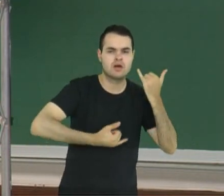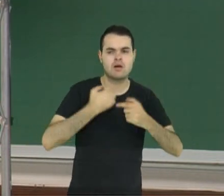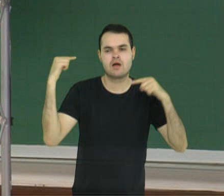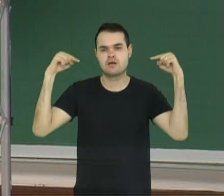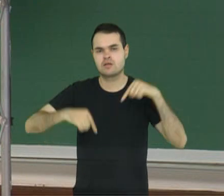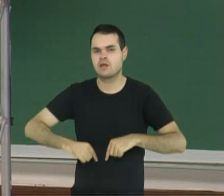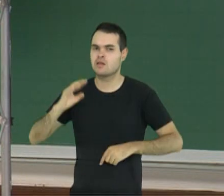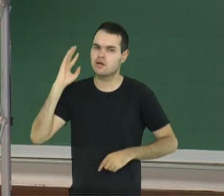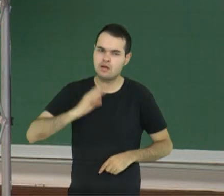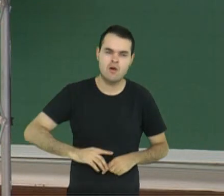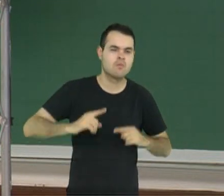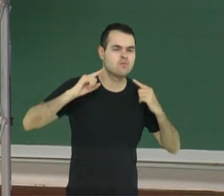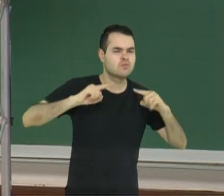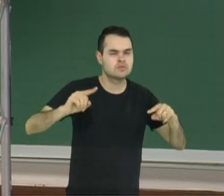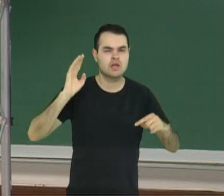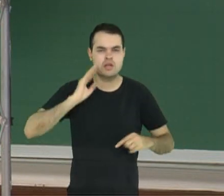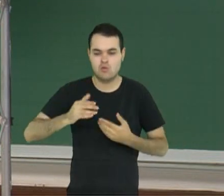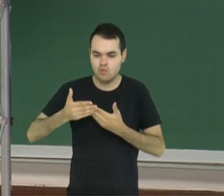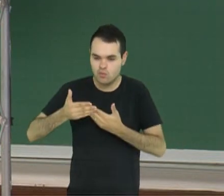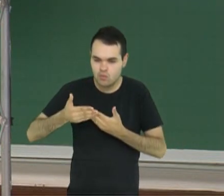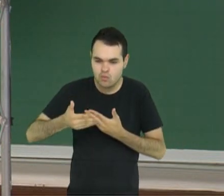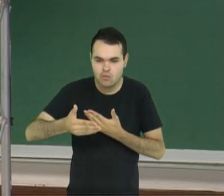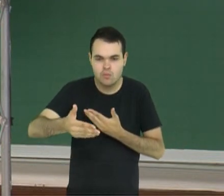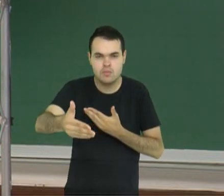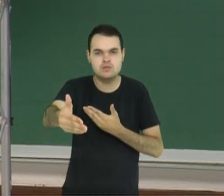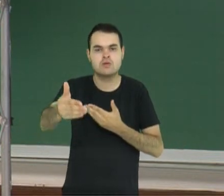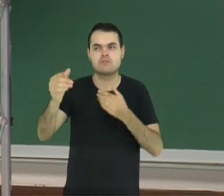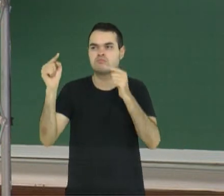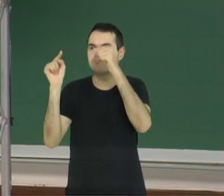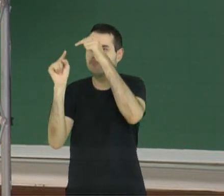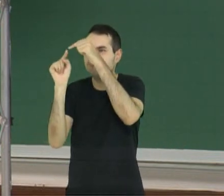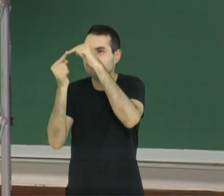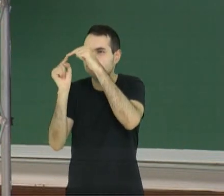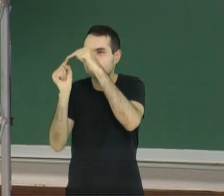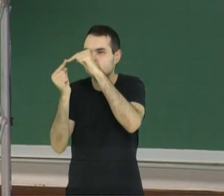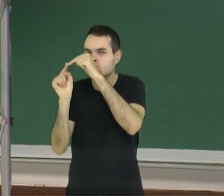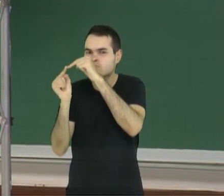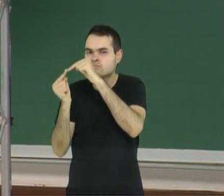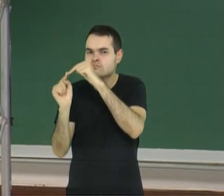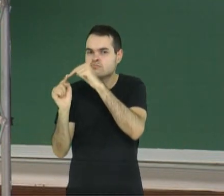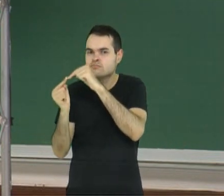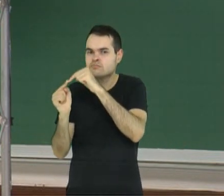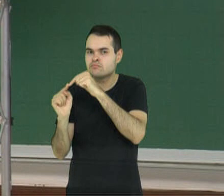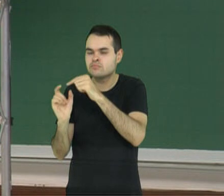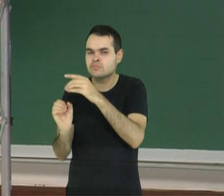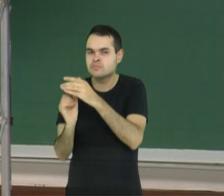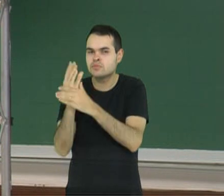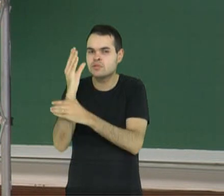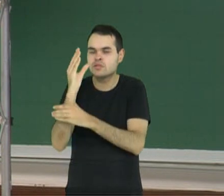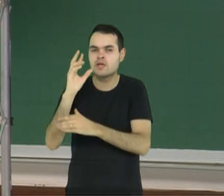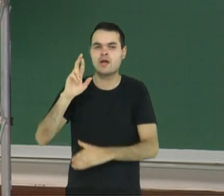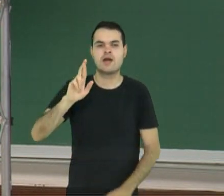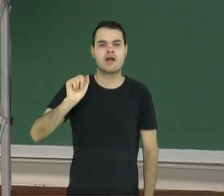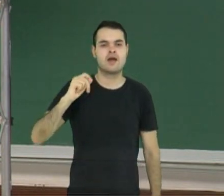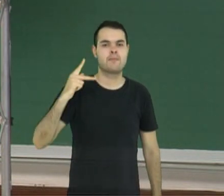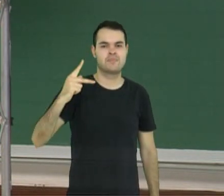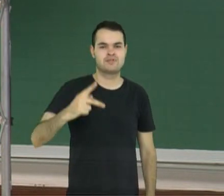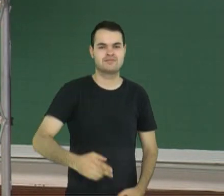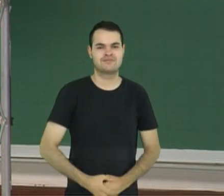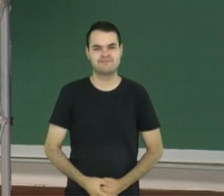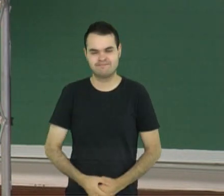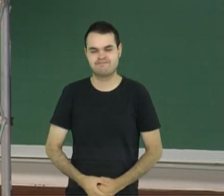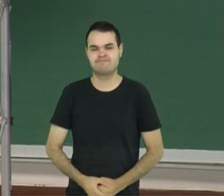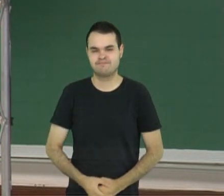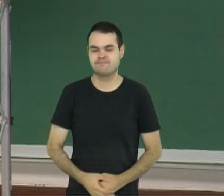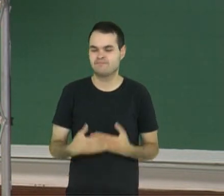legal, aqui toca muita música legal. E começou a rimar. E surge o quê? O rap. Olha que interessante, gente.